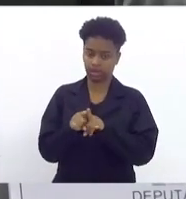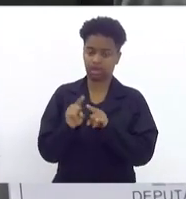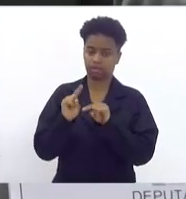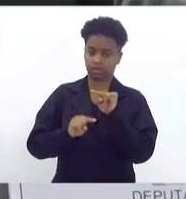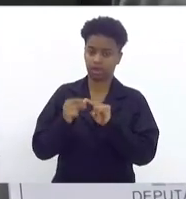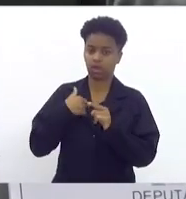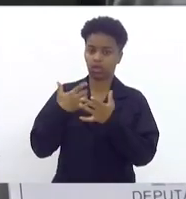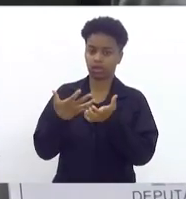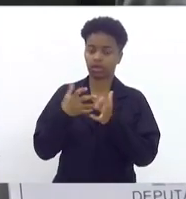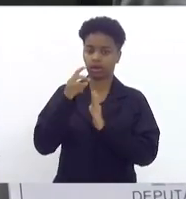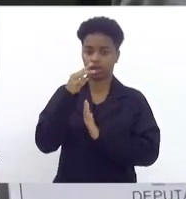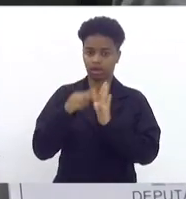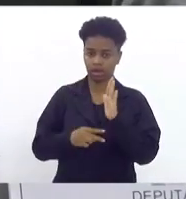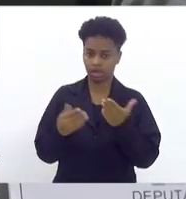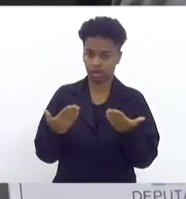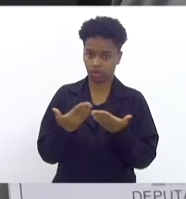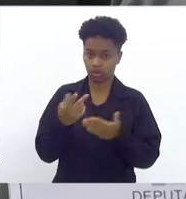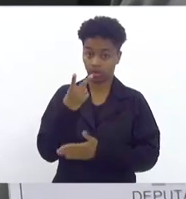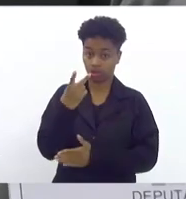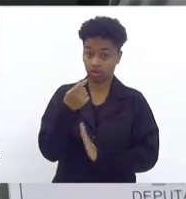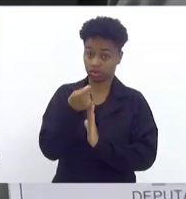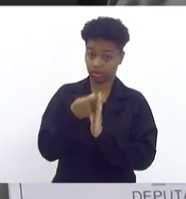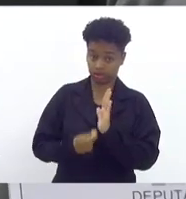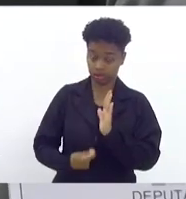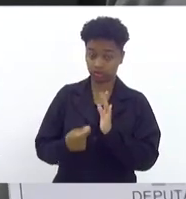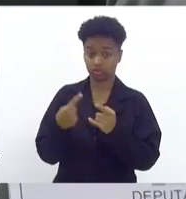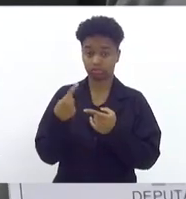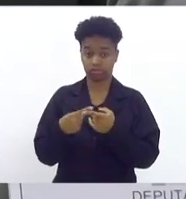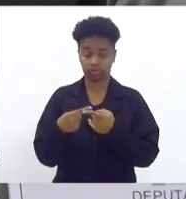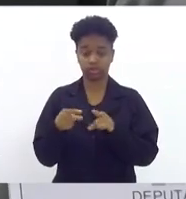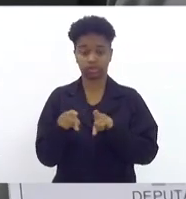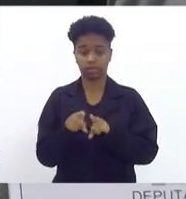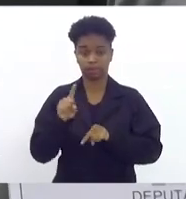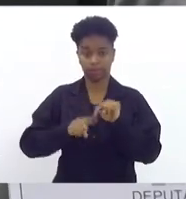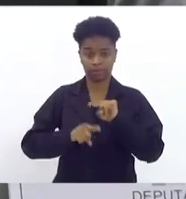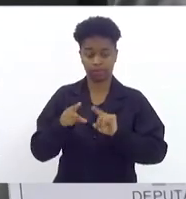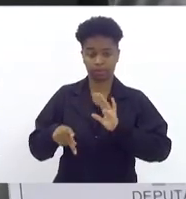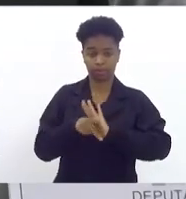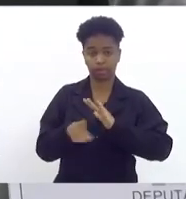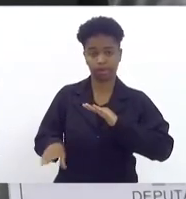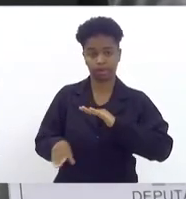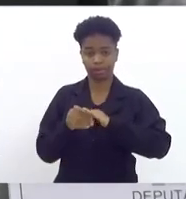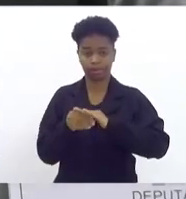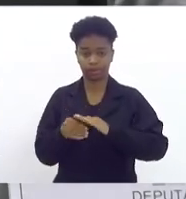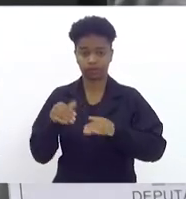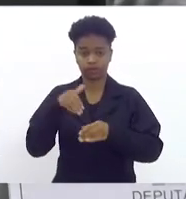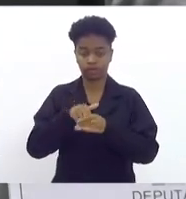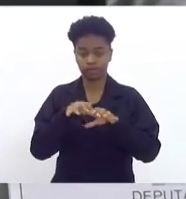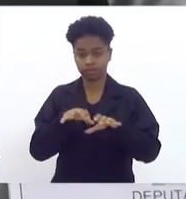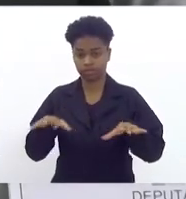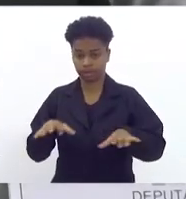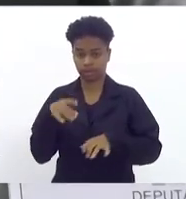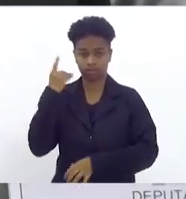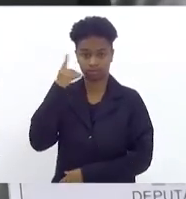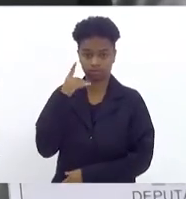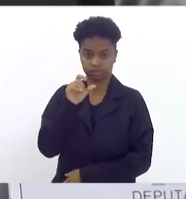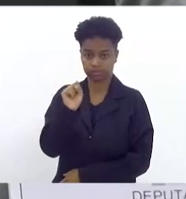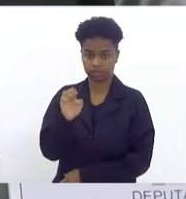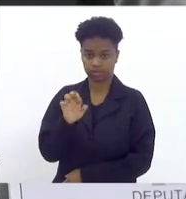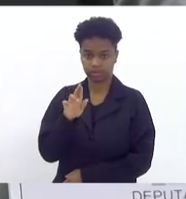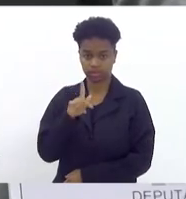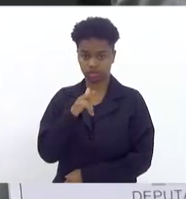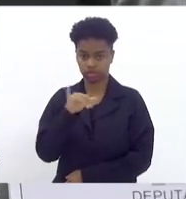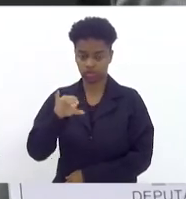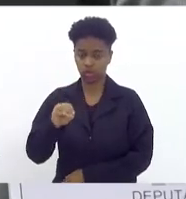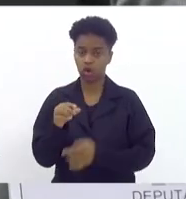a leitura de dois textos, porque isso foi até objeto da emenda do voto em separado do deputado Serginho, quando